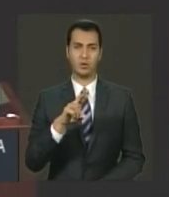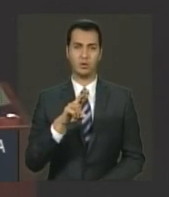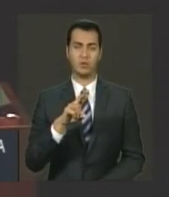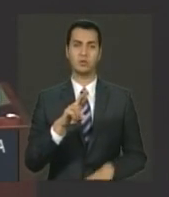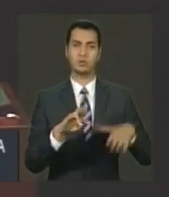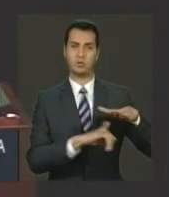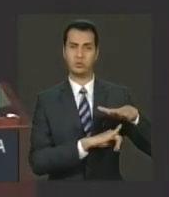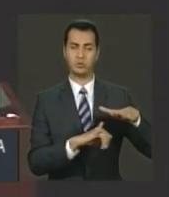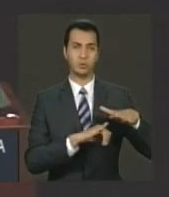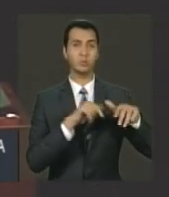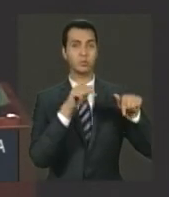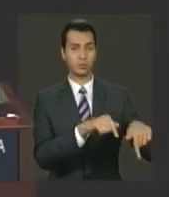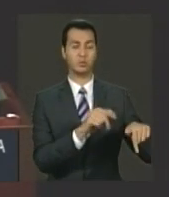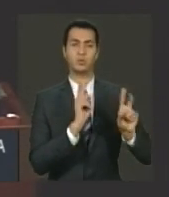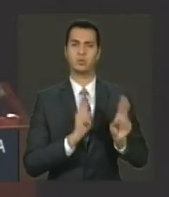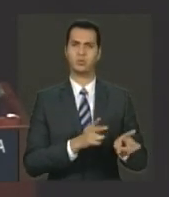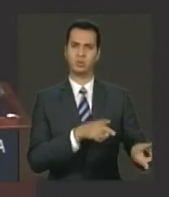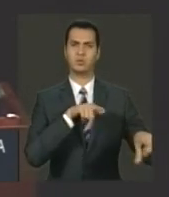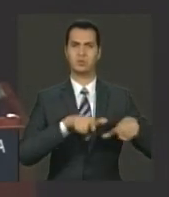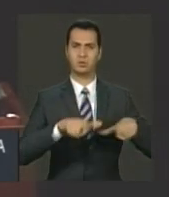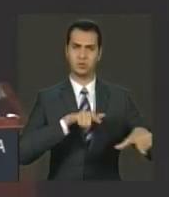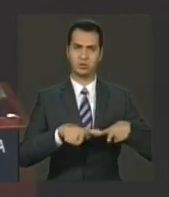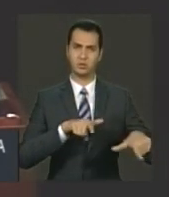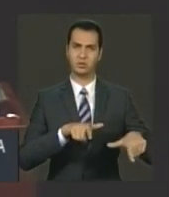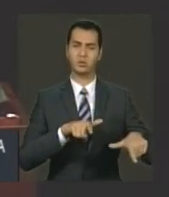continue o seu trabalho